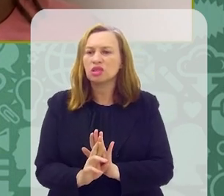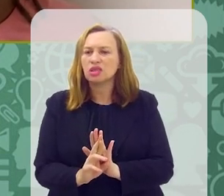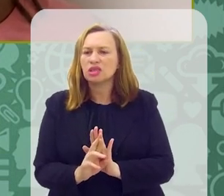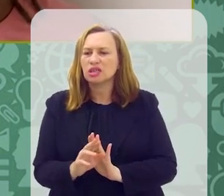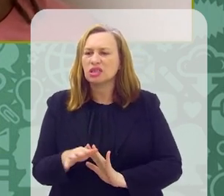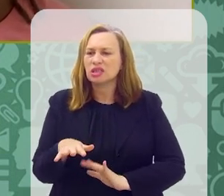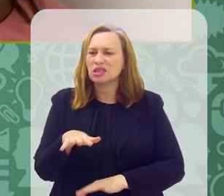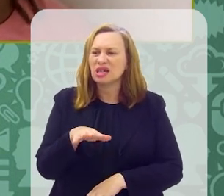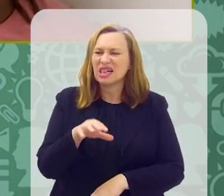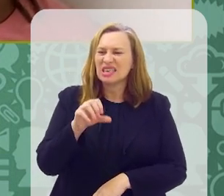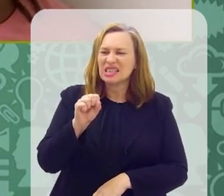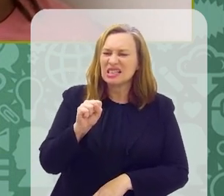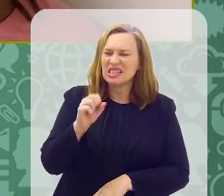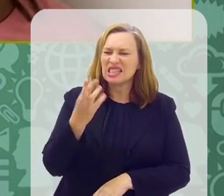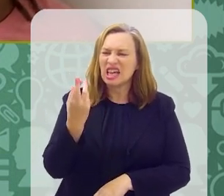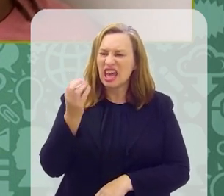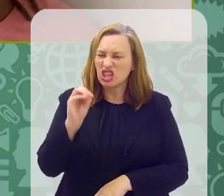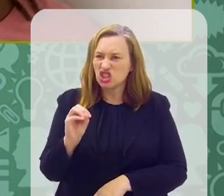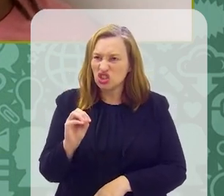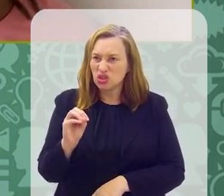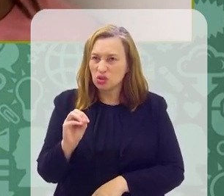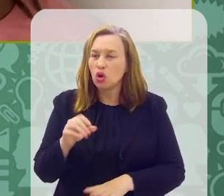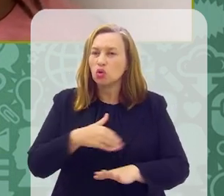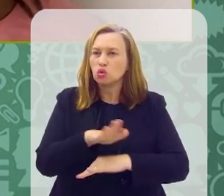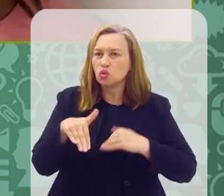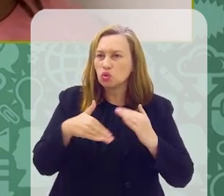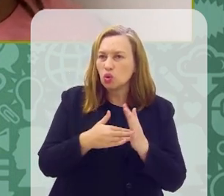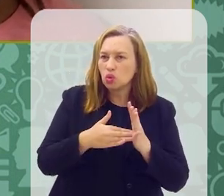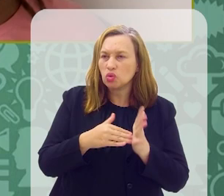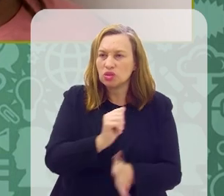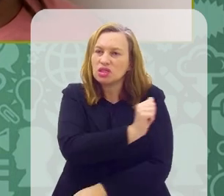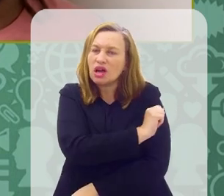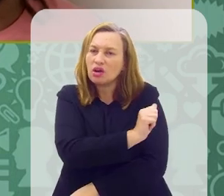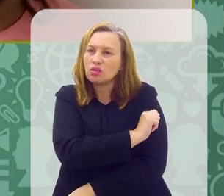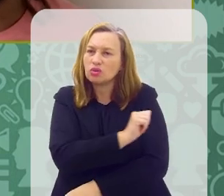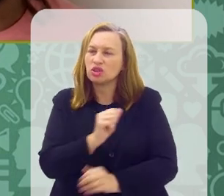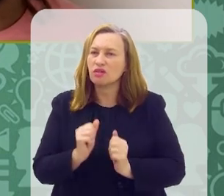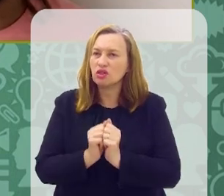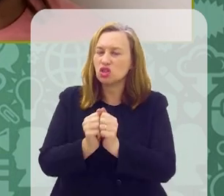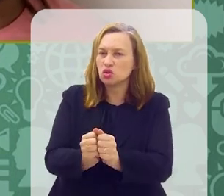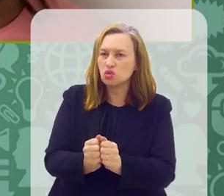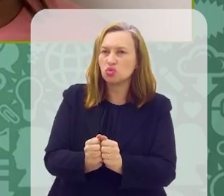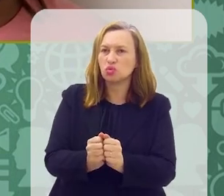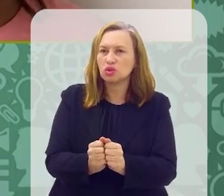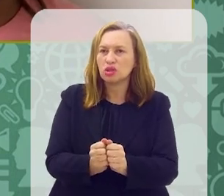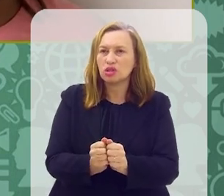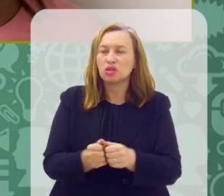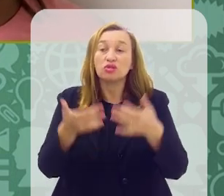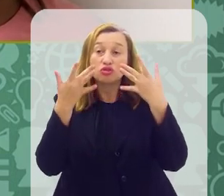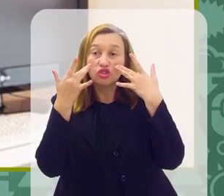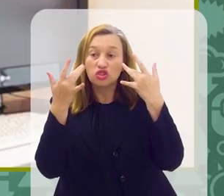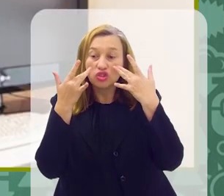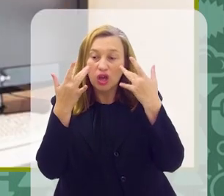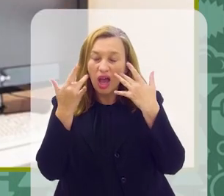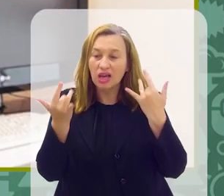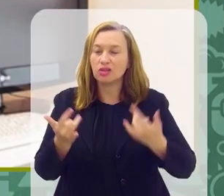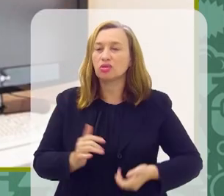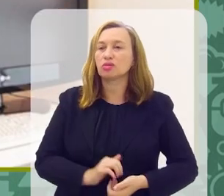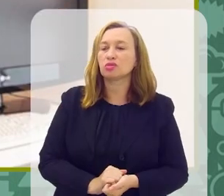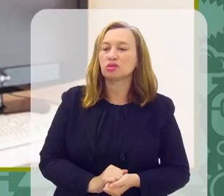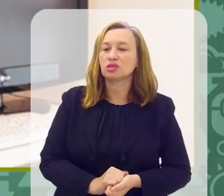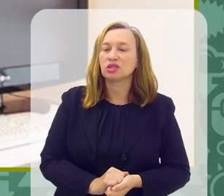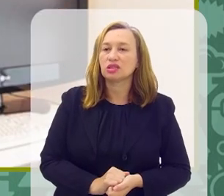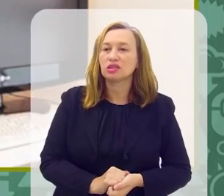Ed Serginho, né? E a equipe gestora, os alunos, todos participaram do seu espetáculo musical num momento de uma imersão